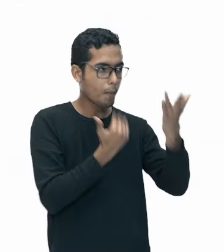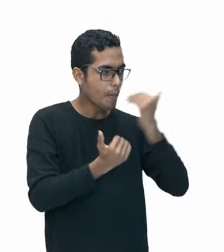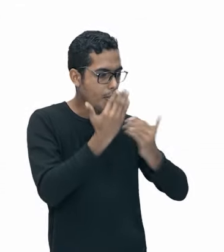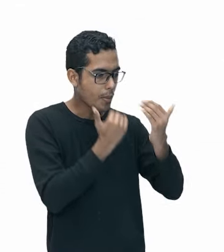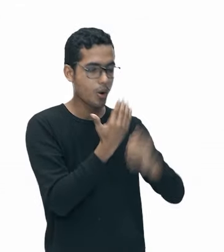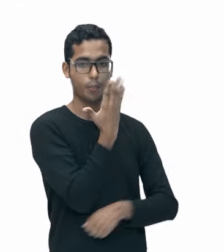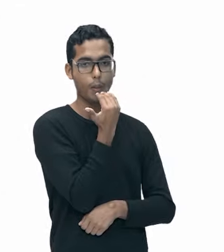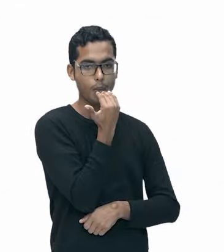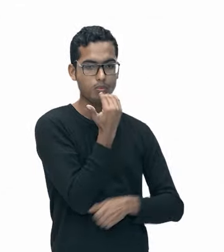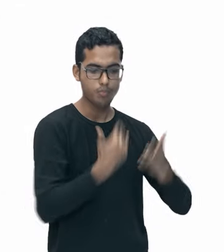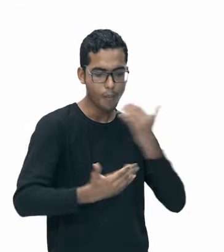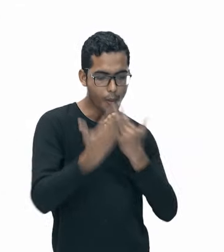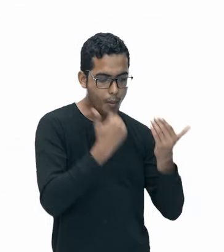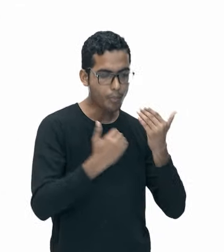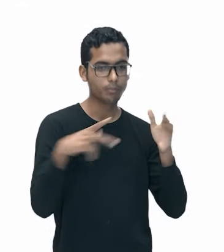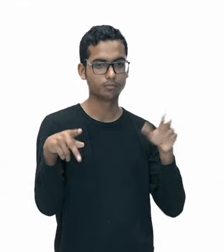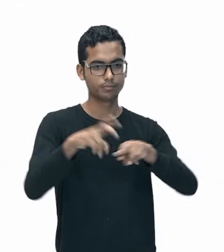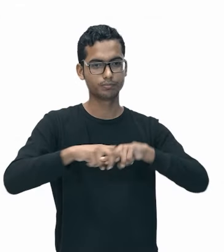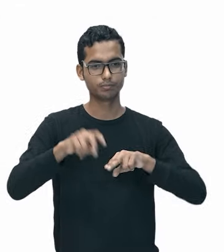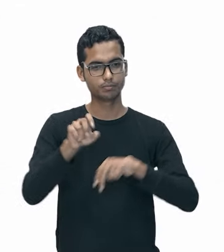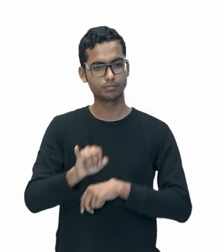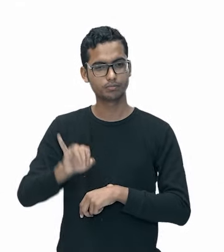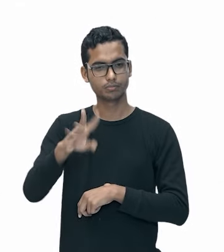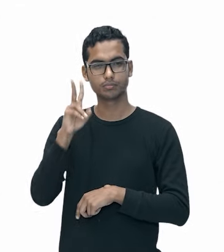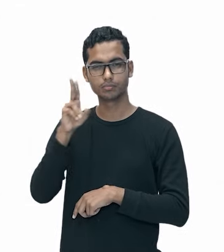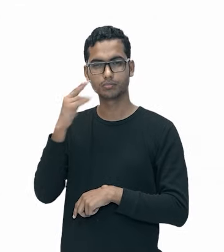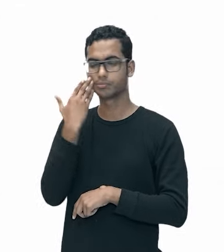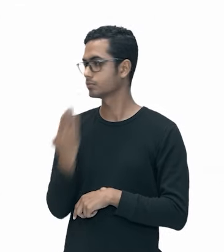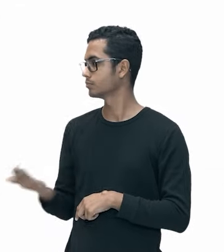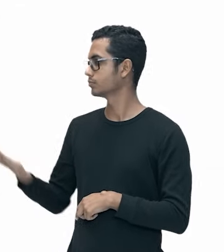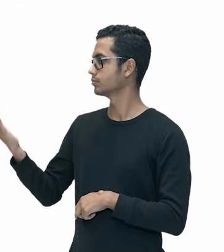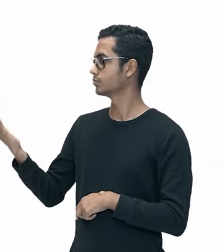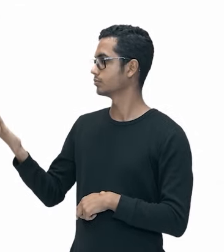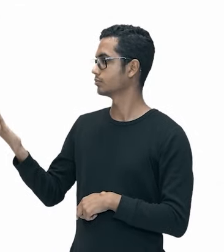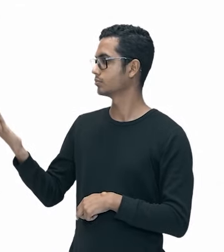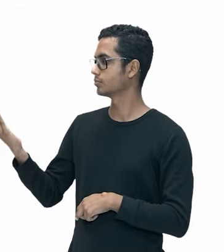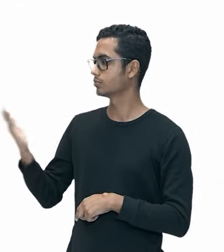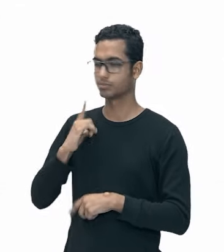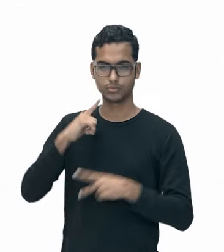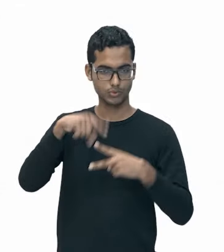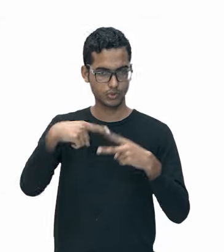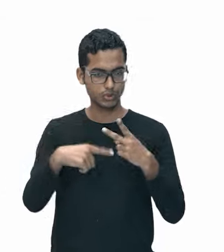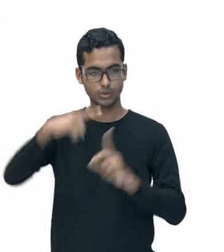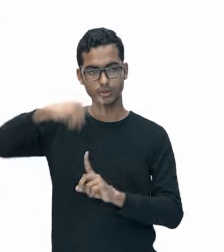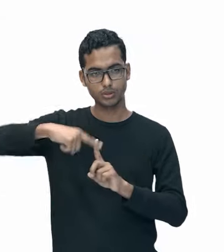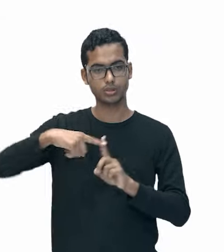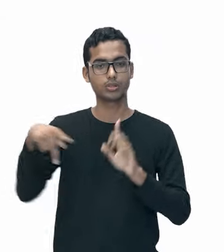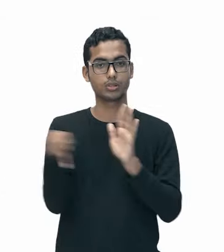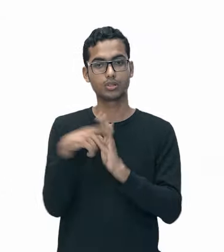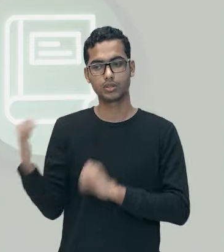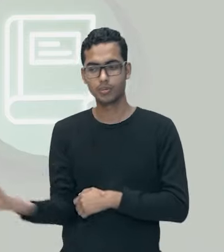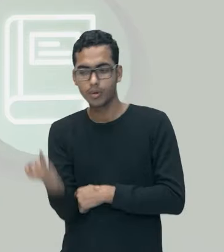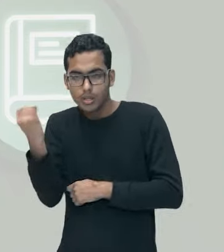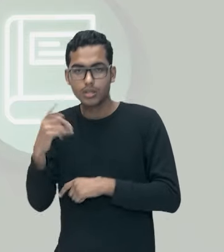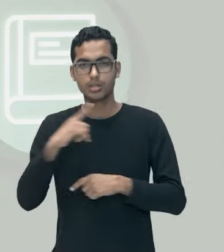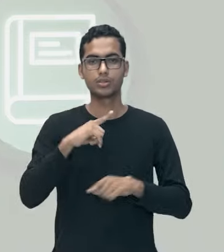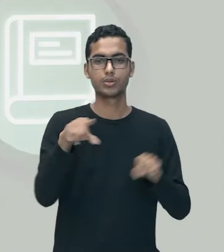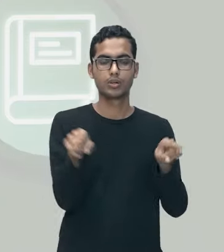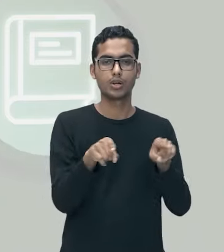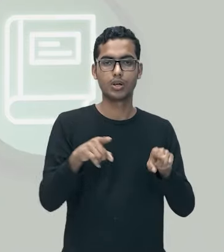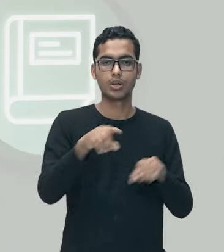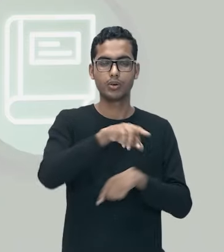vendo aí na imagem eh ex Existe dois tipos de aminoácidos né os essenciais e os não essenciais os